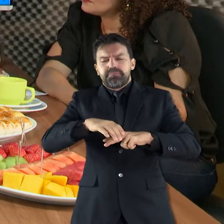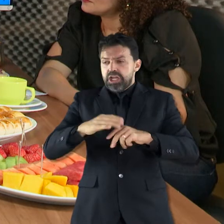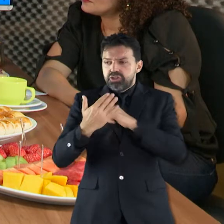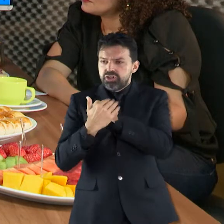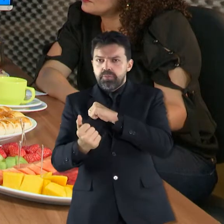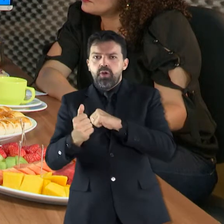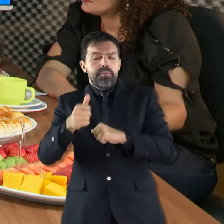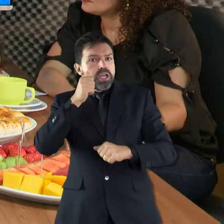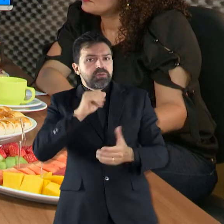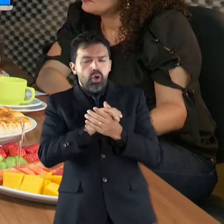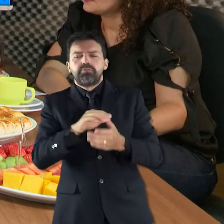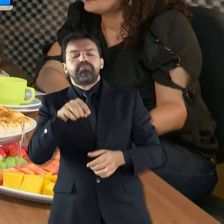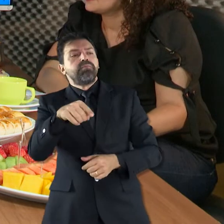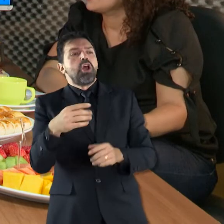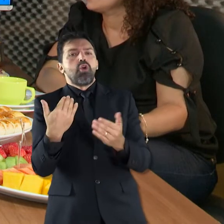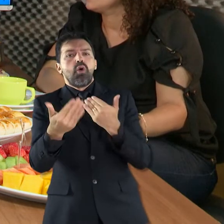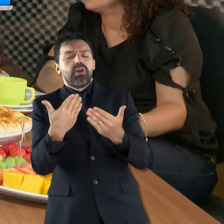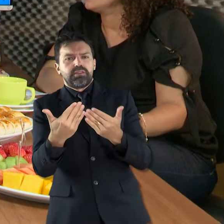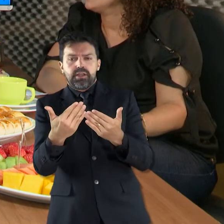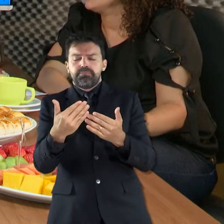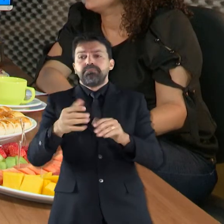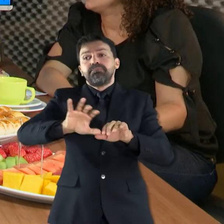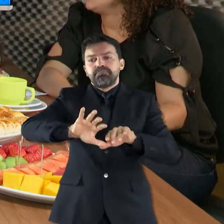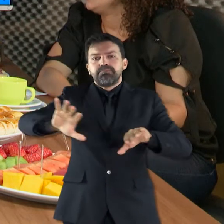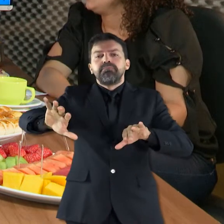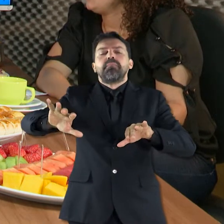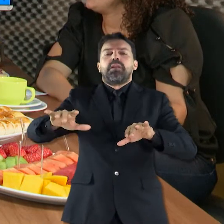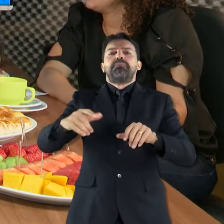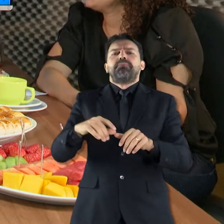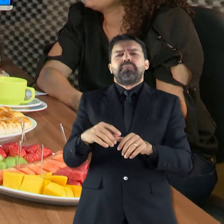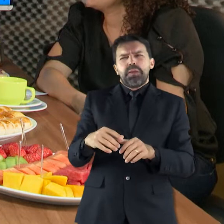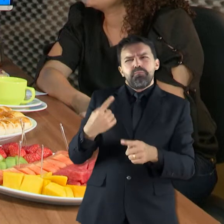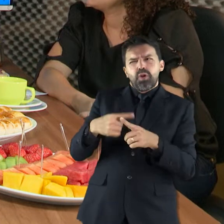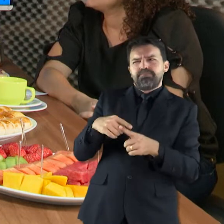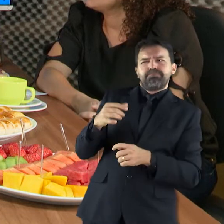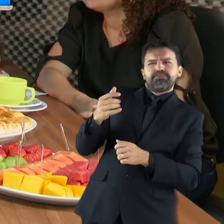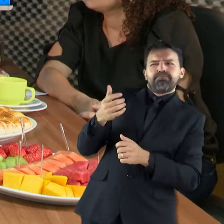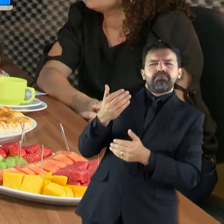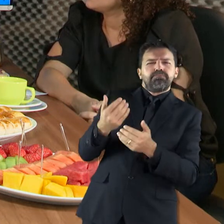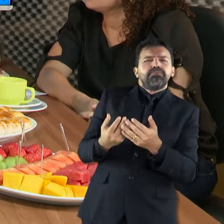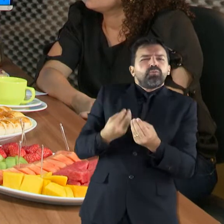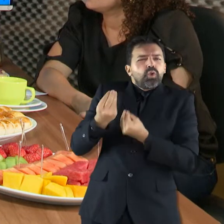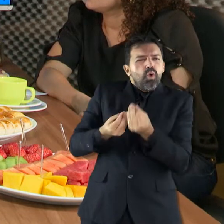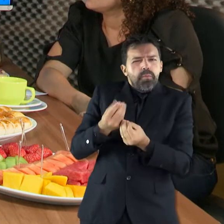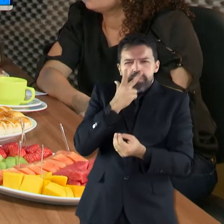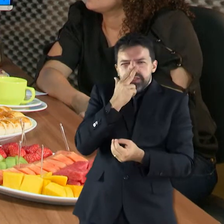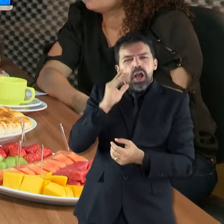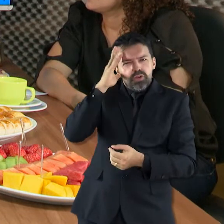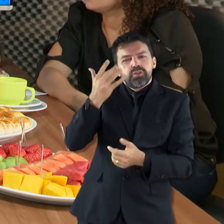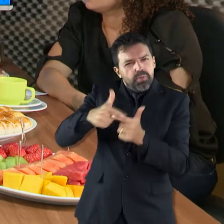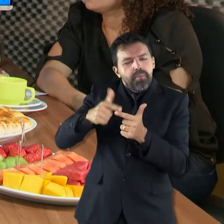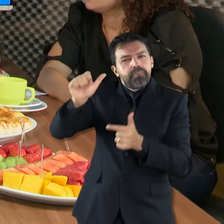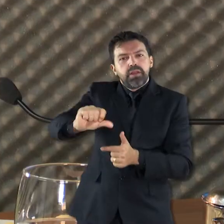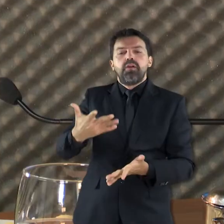conversar fora. Eu pensei, você tá falando com ela separada é porque deu ruim, né? Aí ele falou, olha,